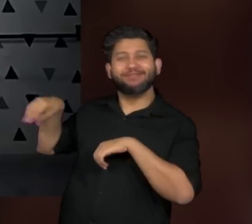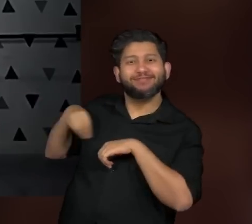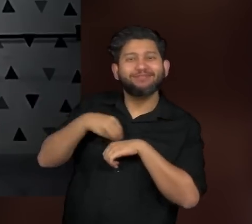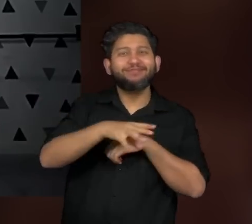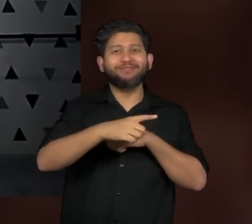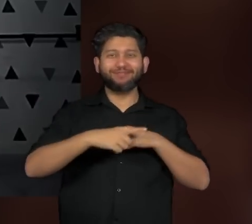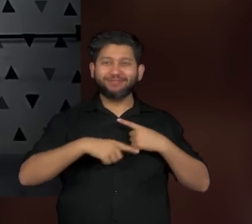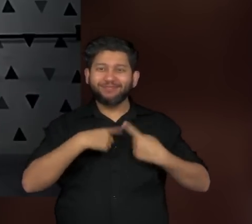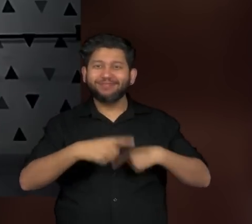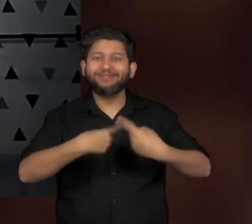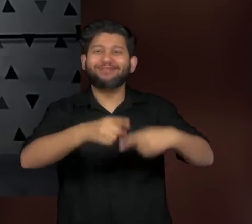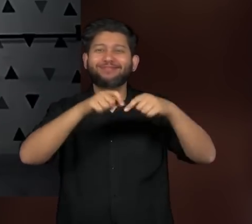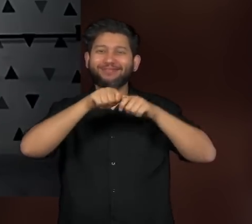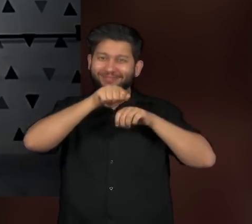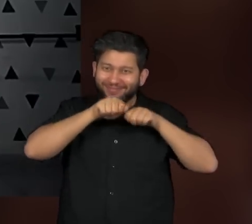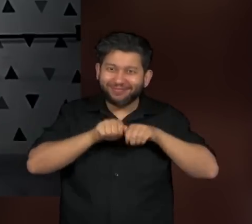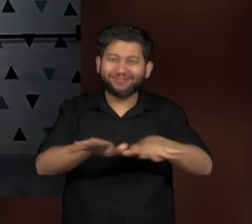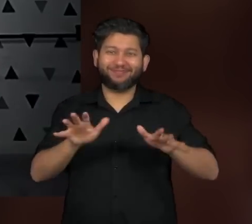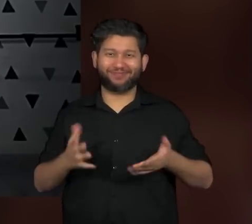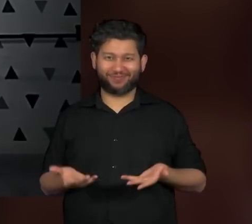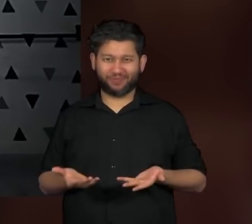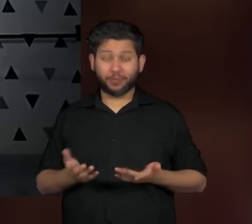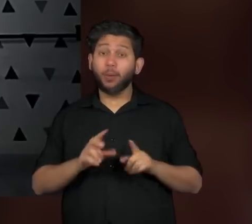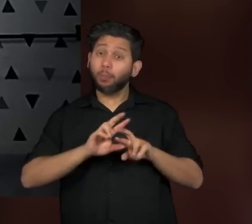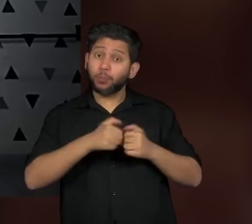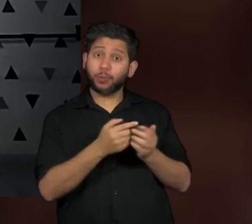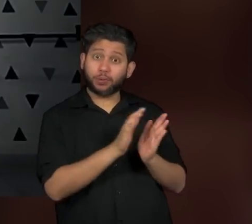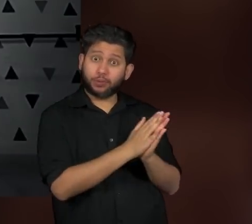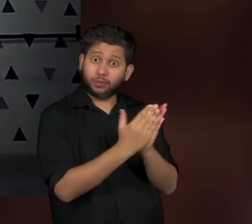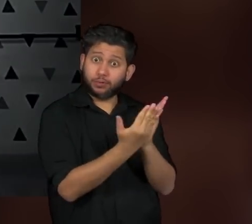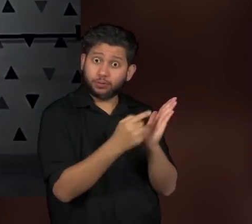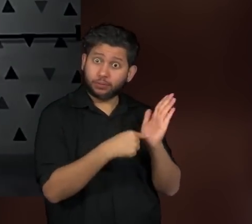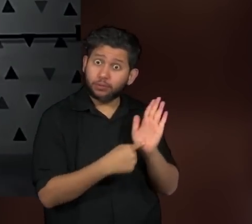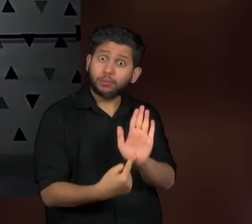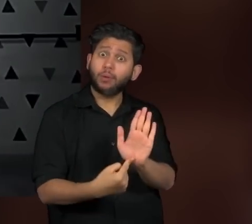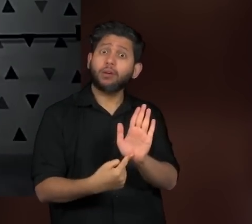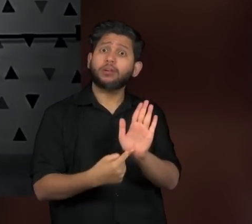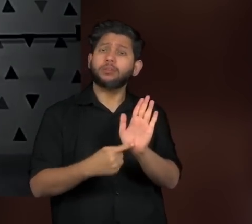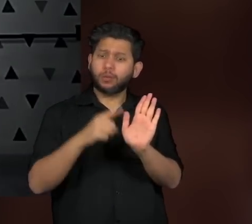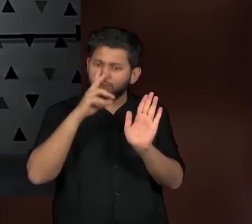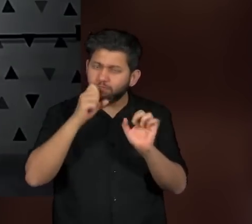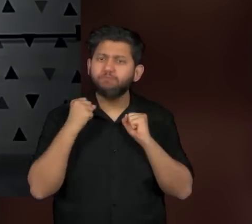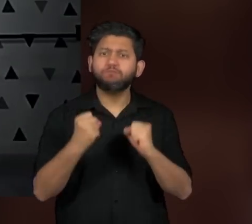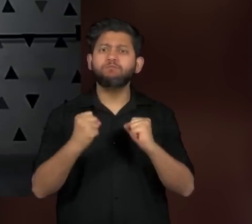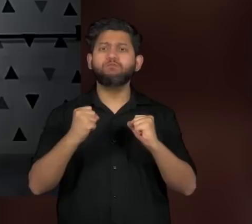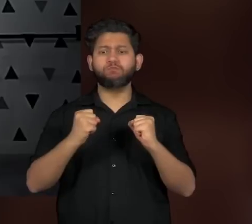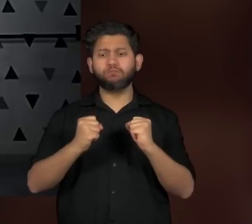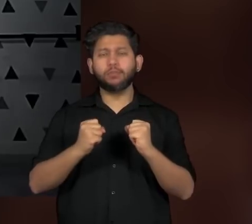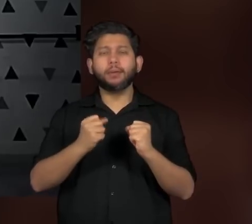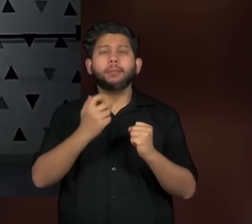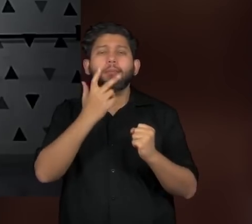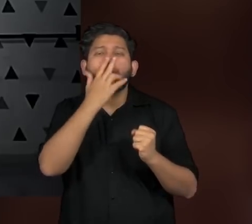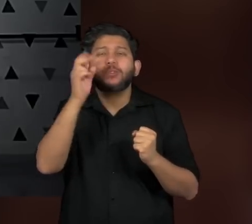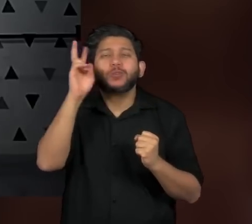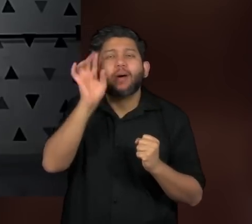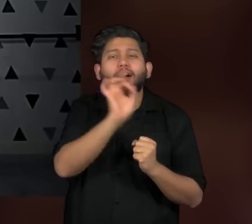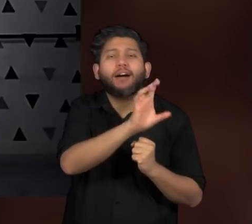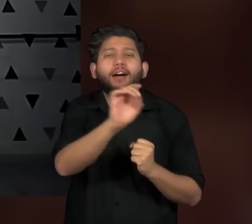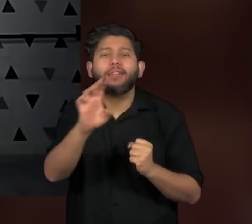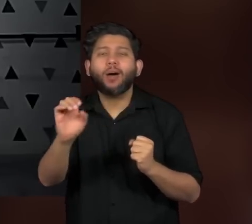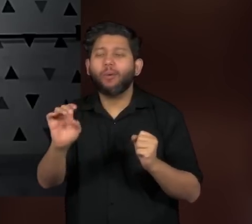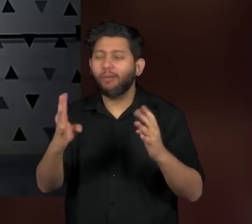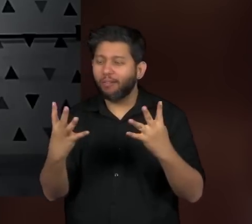do álbum é justamente o fortalecimento, né, o entrelace dessas histórias